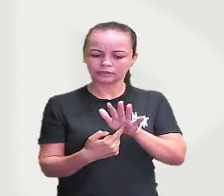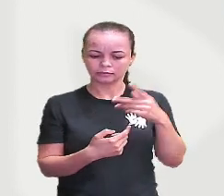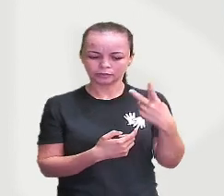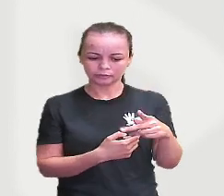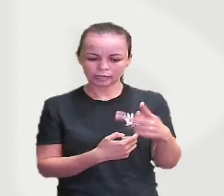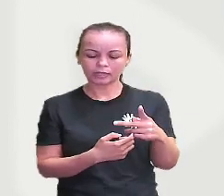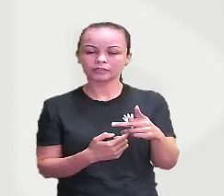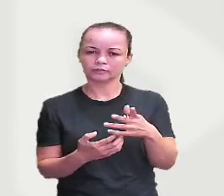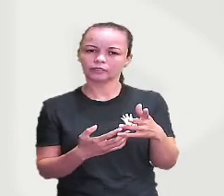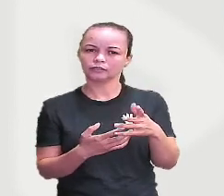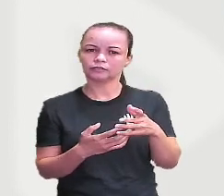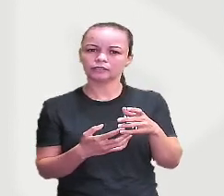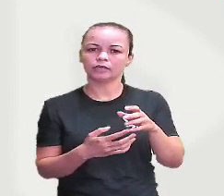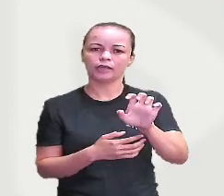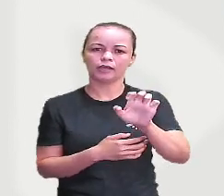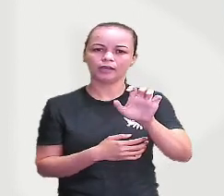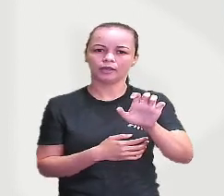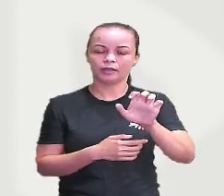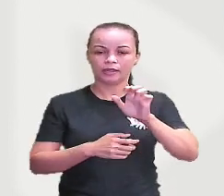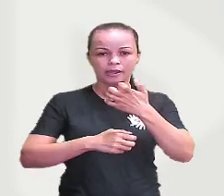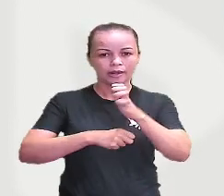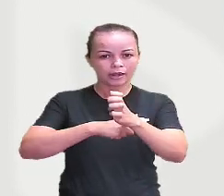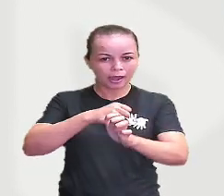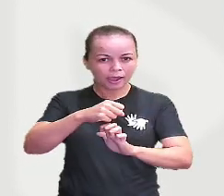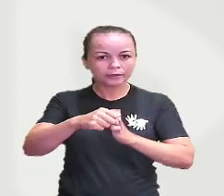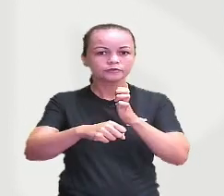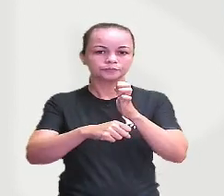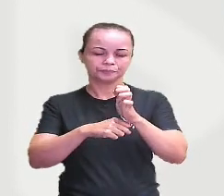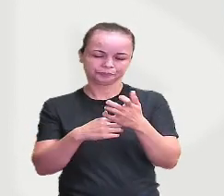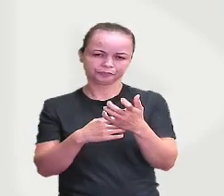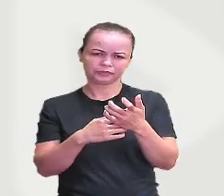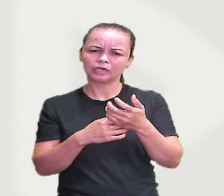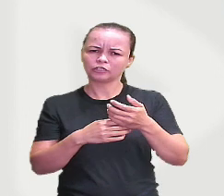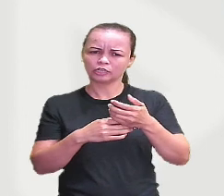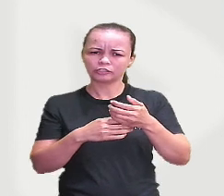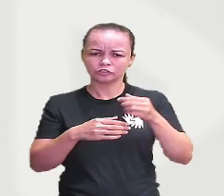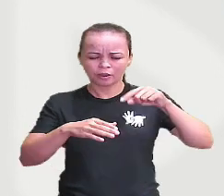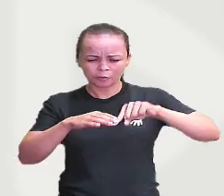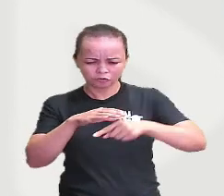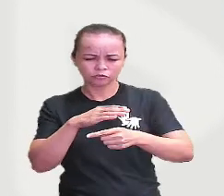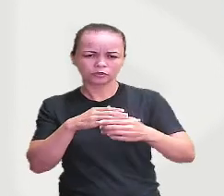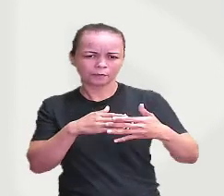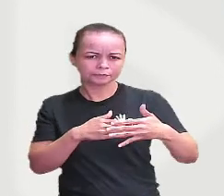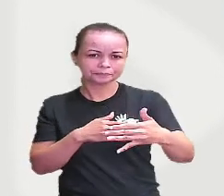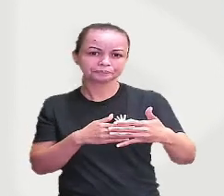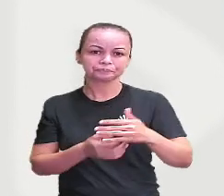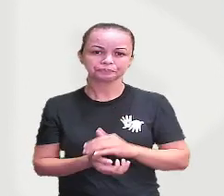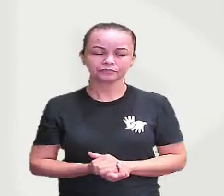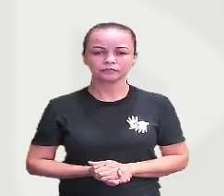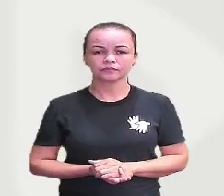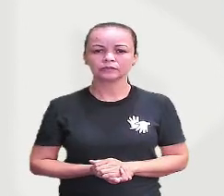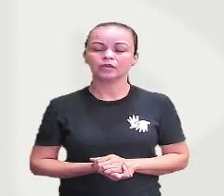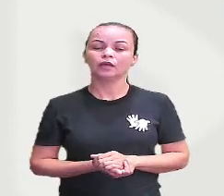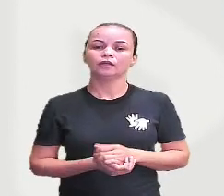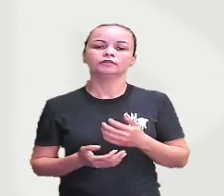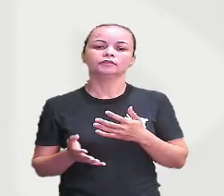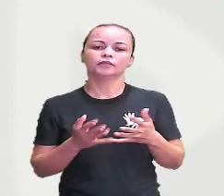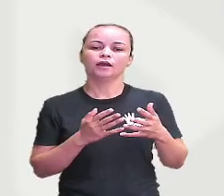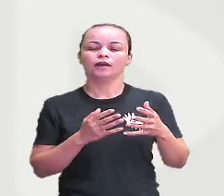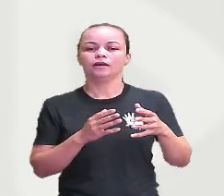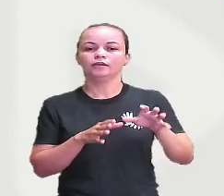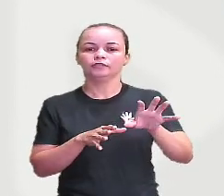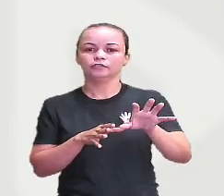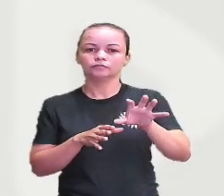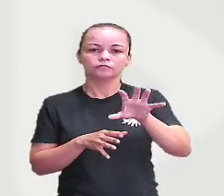cadeia transportadora de elétrons, que a gente vai aprofundar mais na frente. E na respiração celular, tá? O